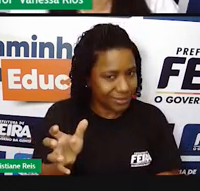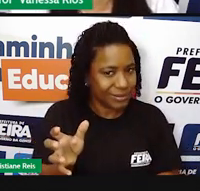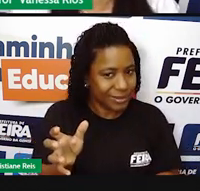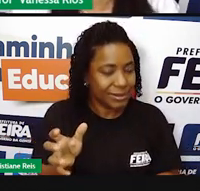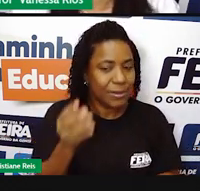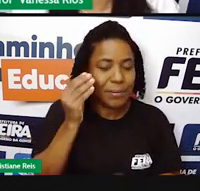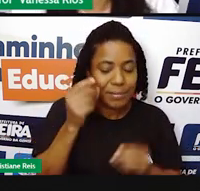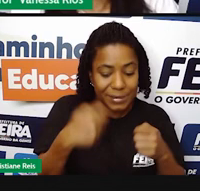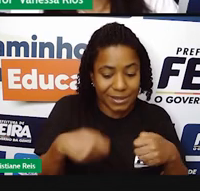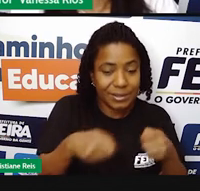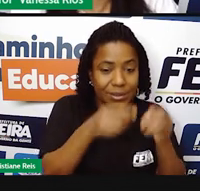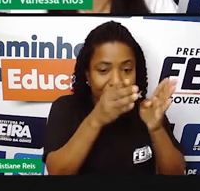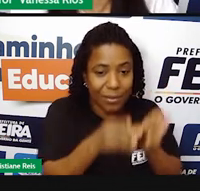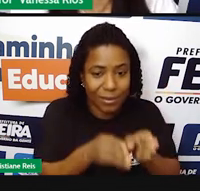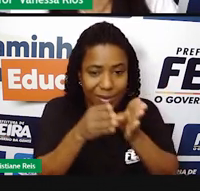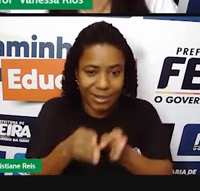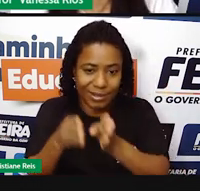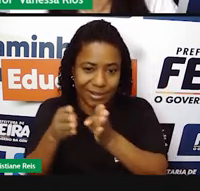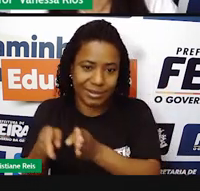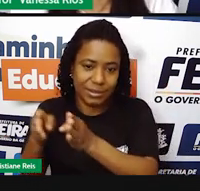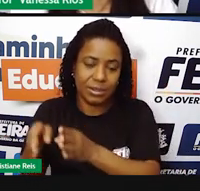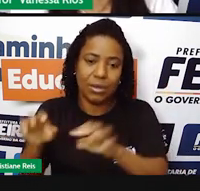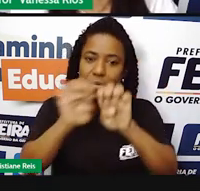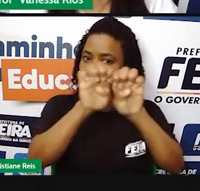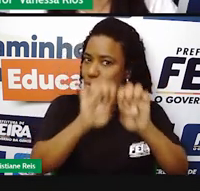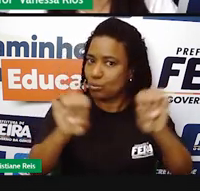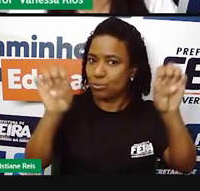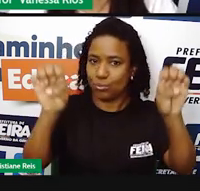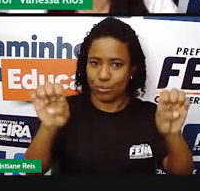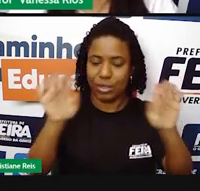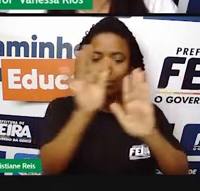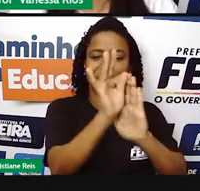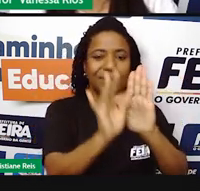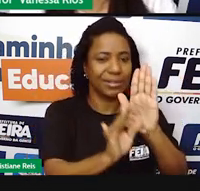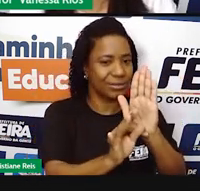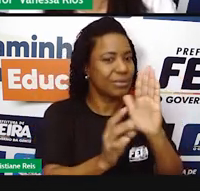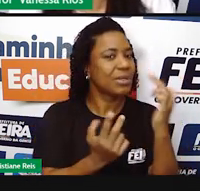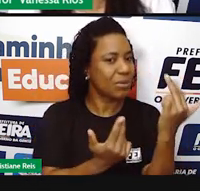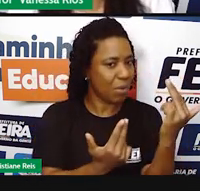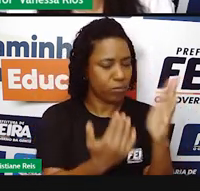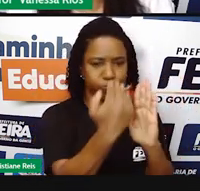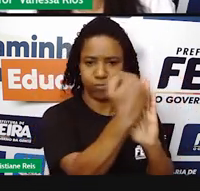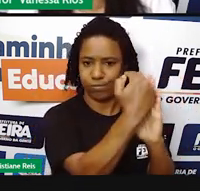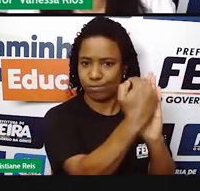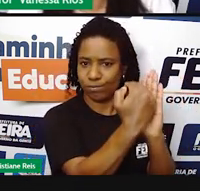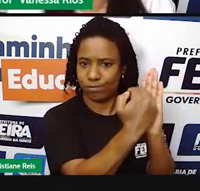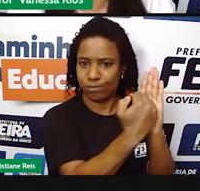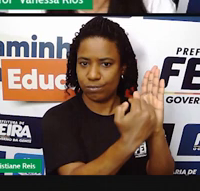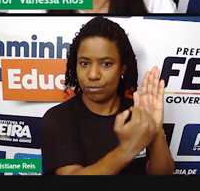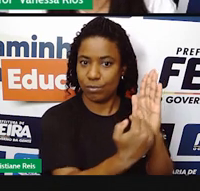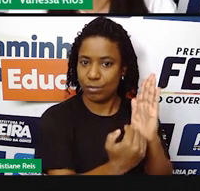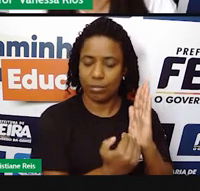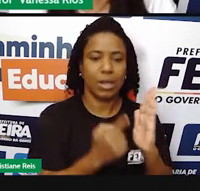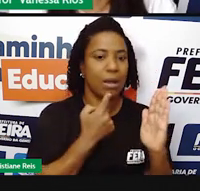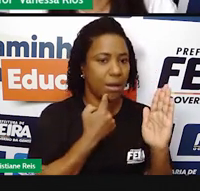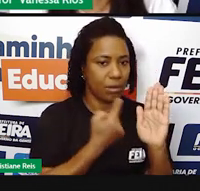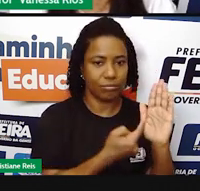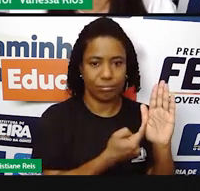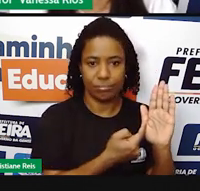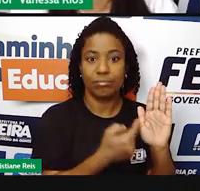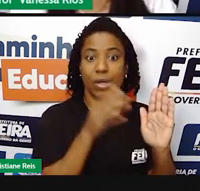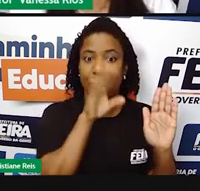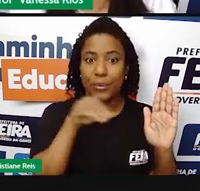uma organização e também de uma estruturação no texto. Então, o fato de ser oralizado não quer dizer que não haja aí